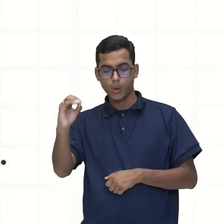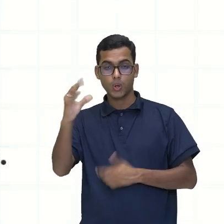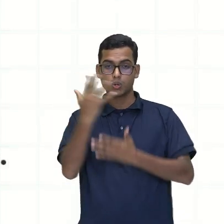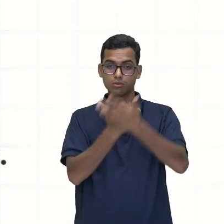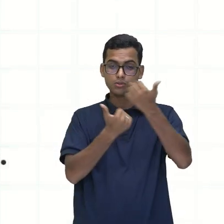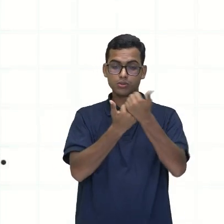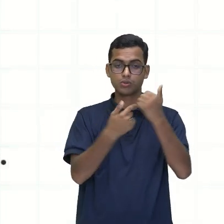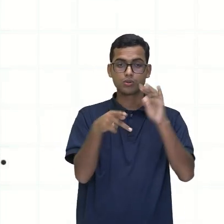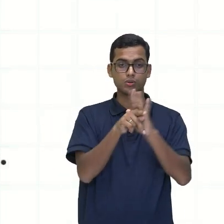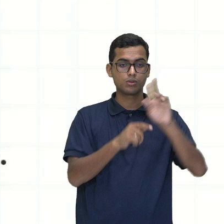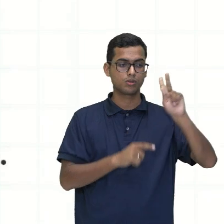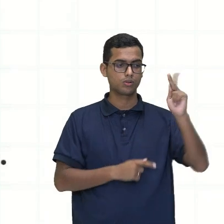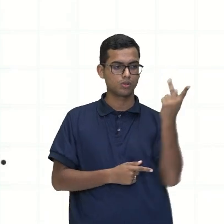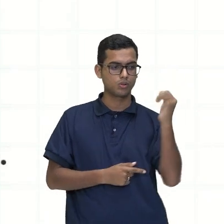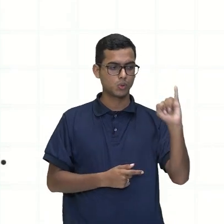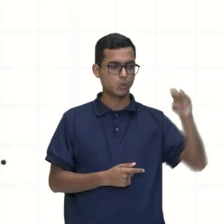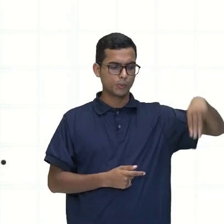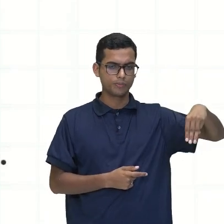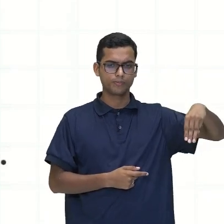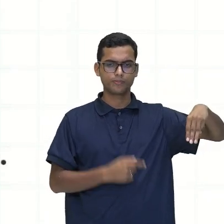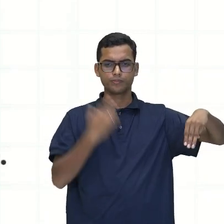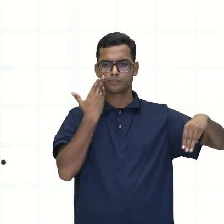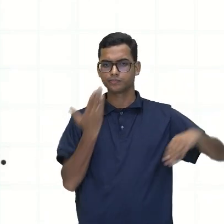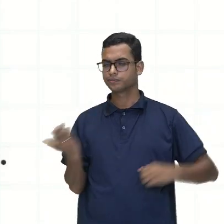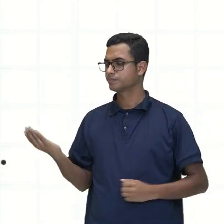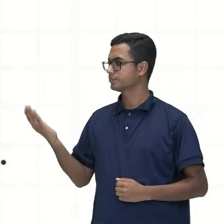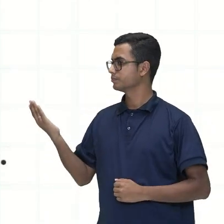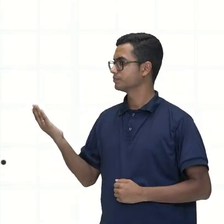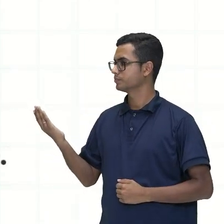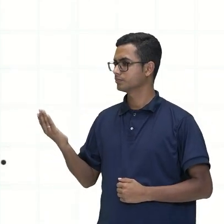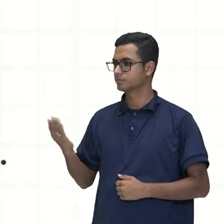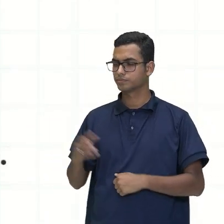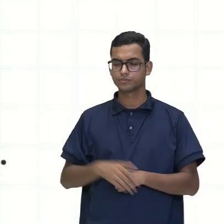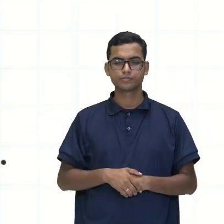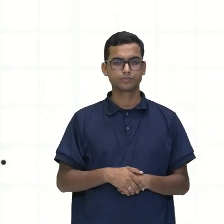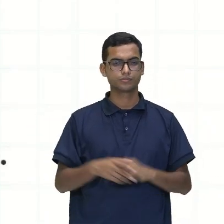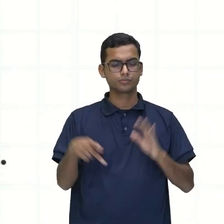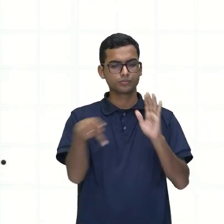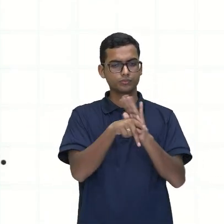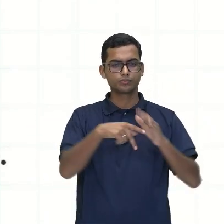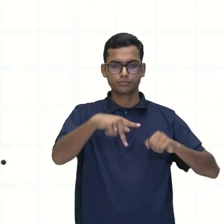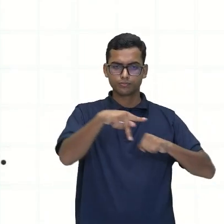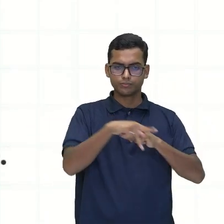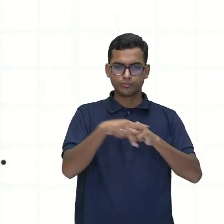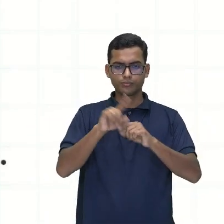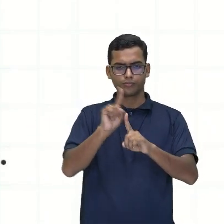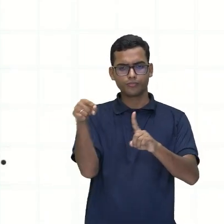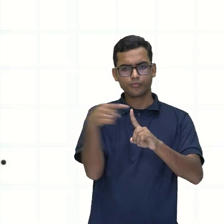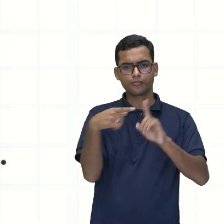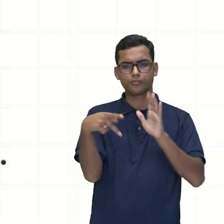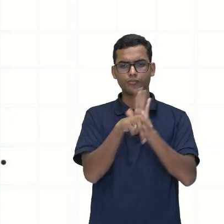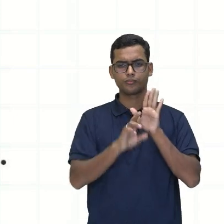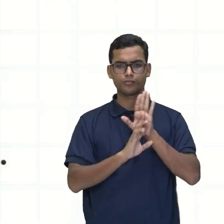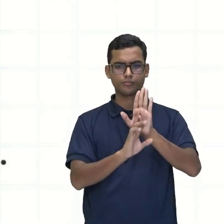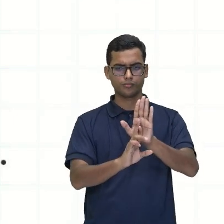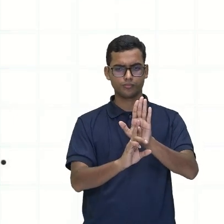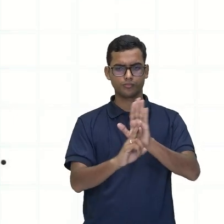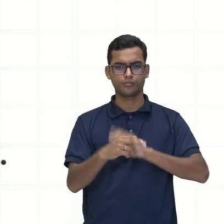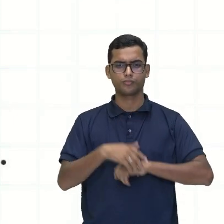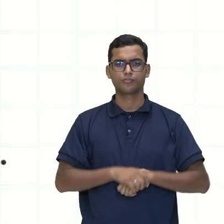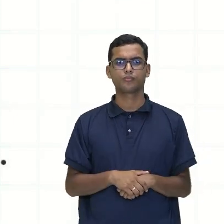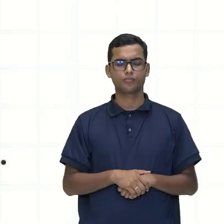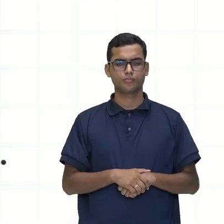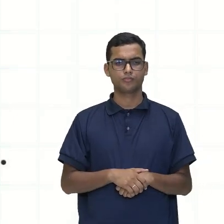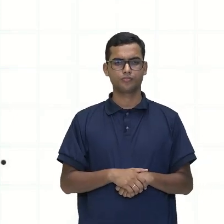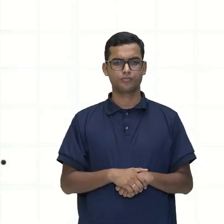a ele. Só que esse ele é o objeto com função, o pronome com função de objeto, né? Him. Nós